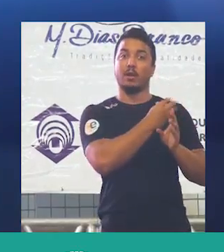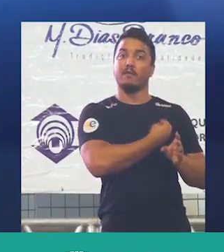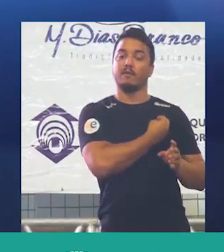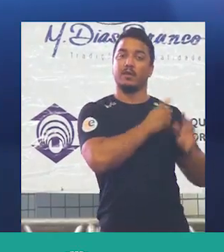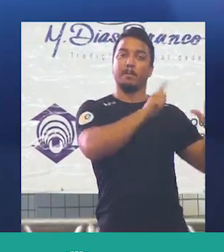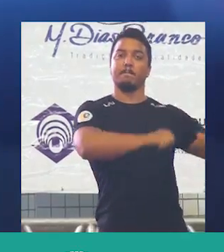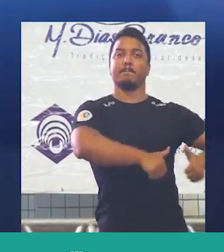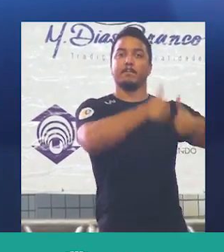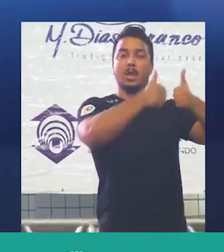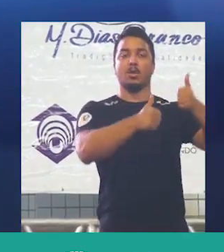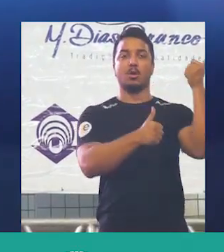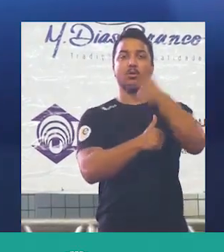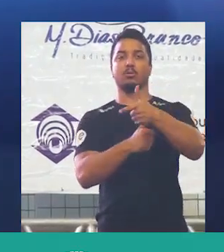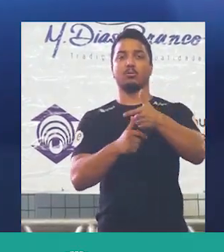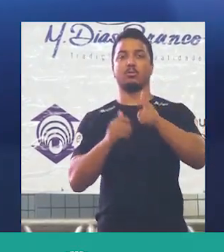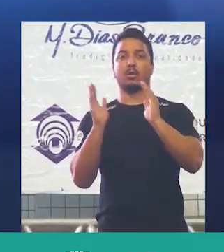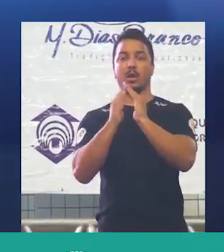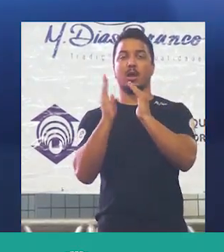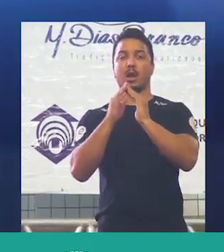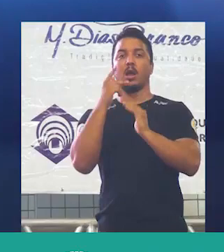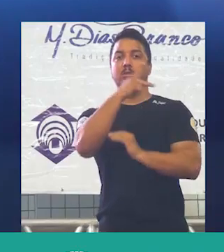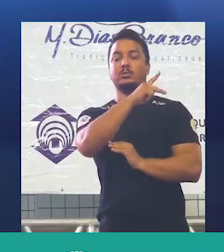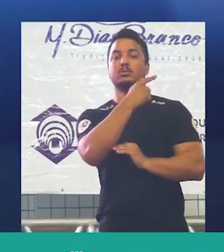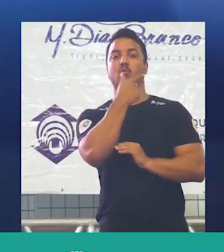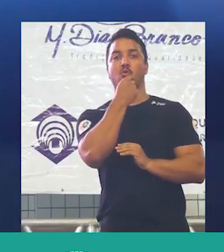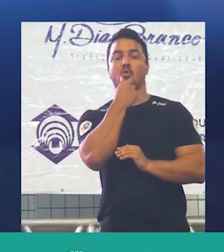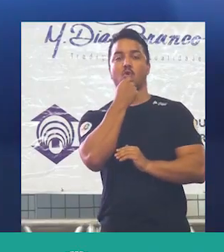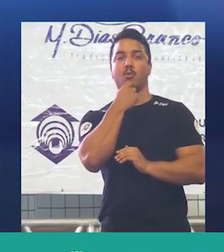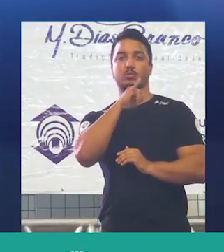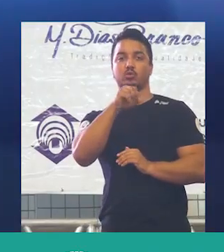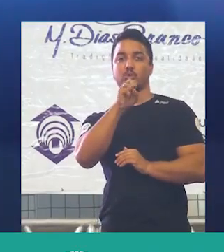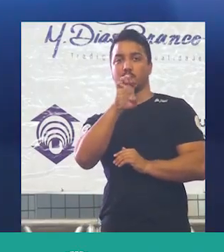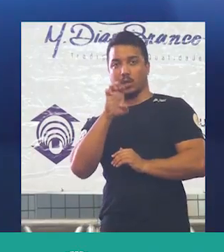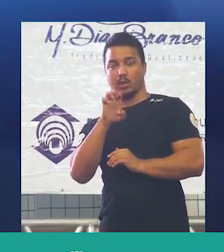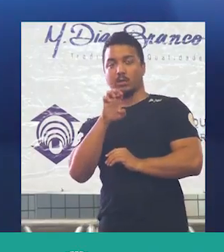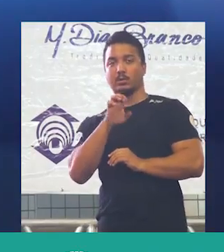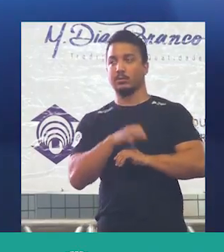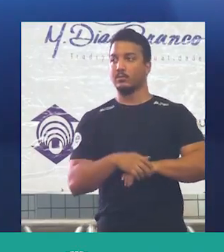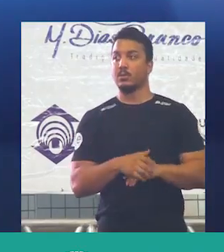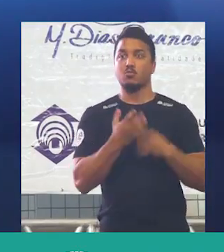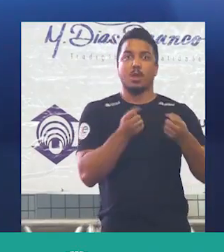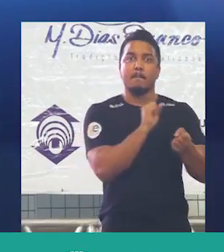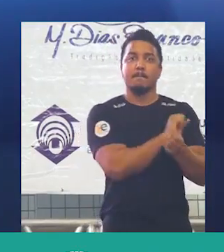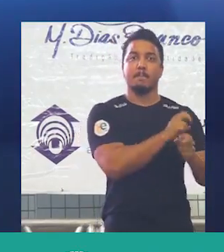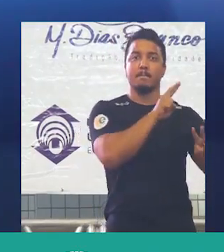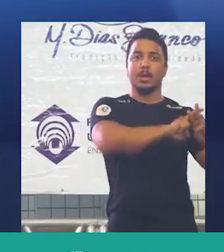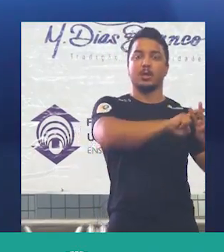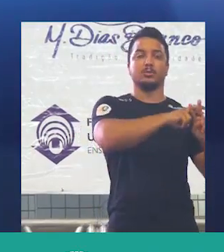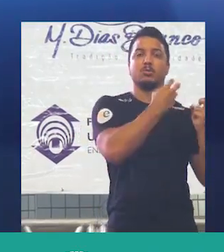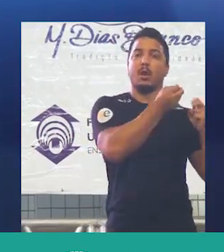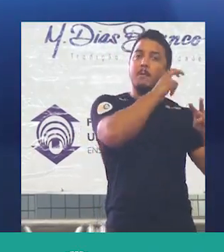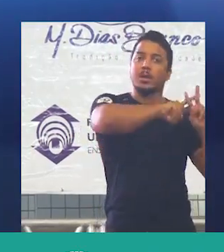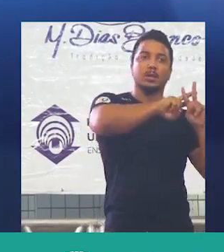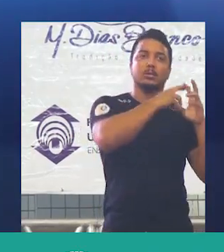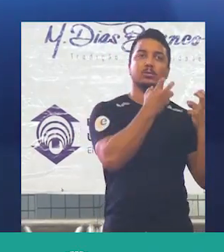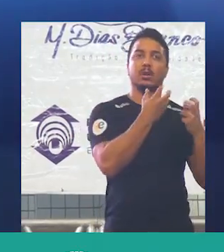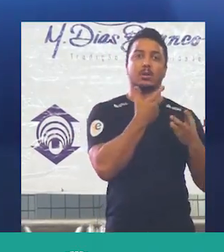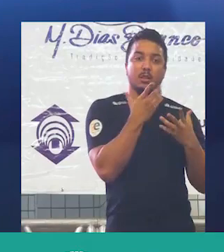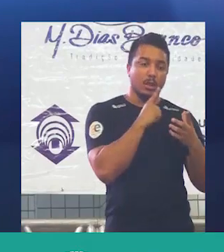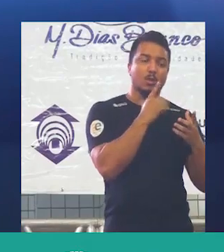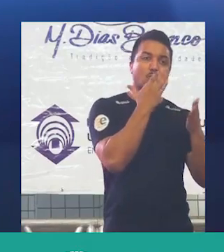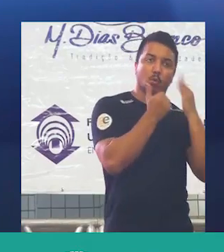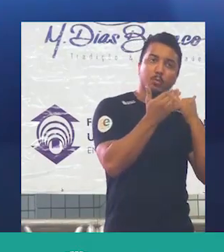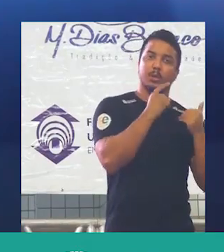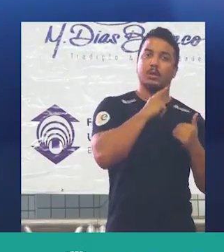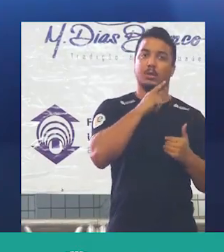vida eram bem melhores que na casa do senhor dele. Então, menino, eu quero ficar preso mesmo, me deixa preso aqui, pelo menos tenho o que eu comer, né?